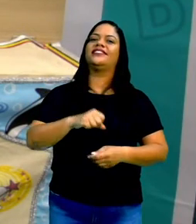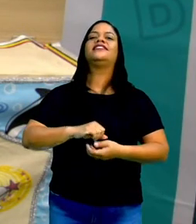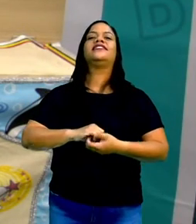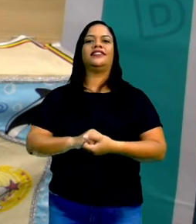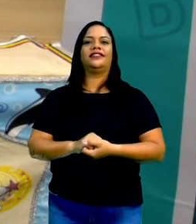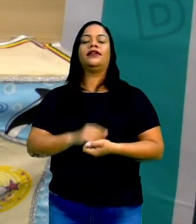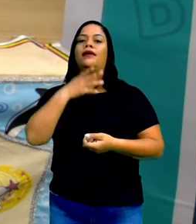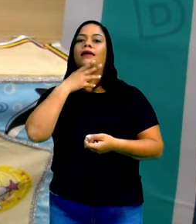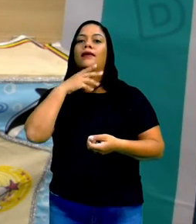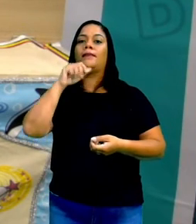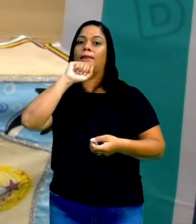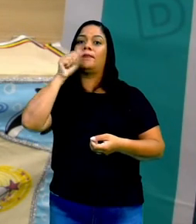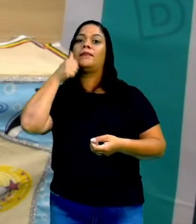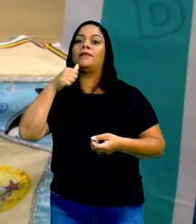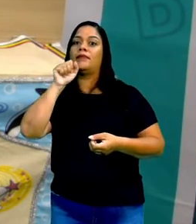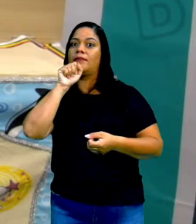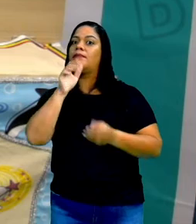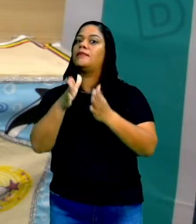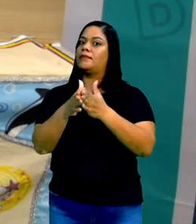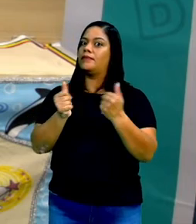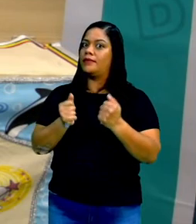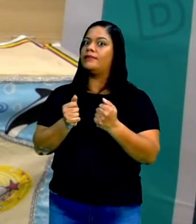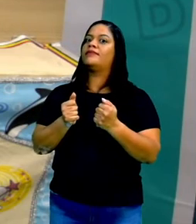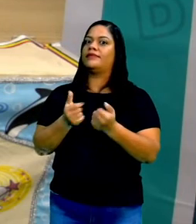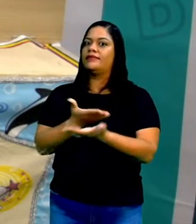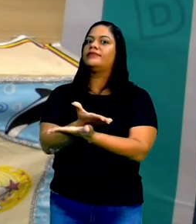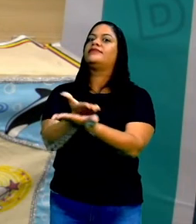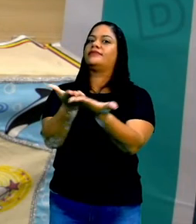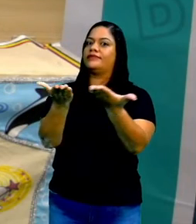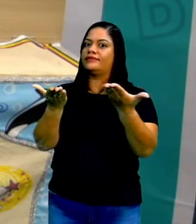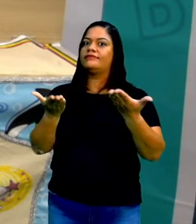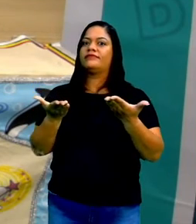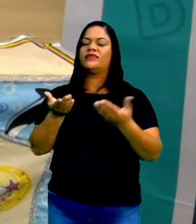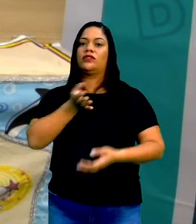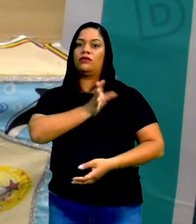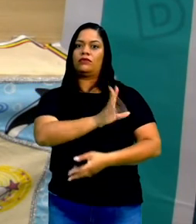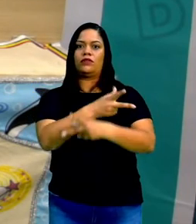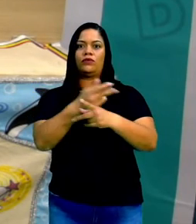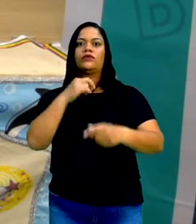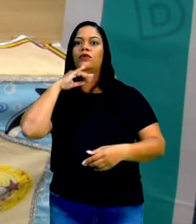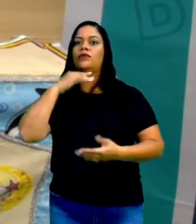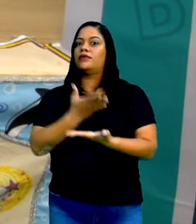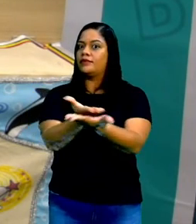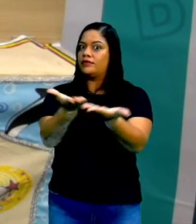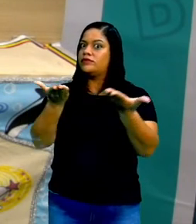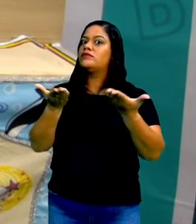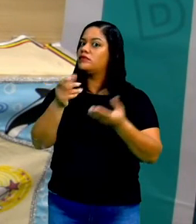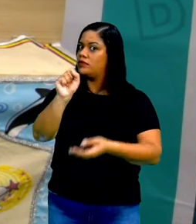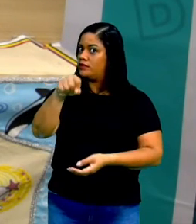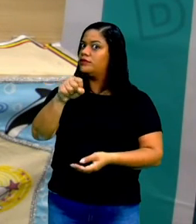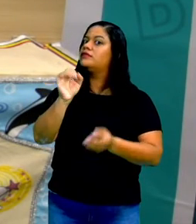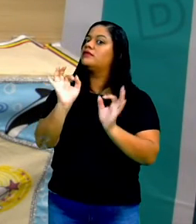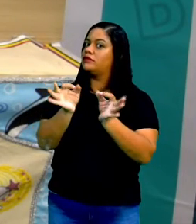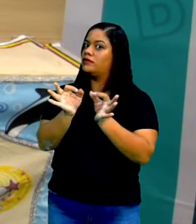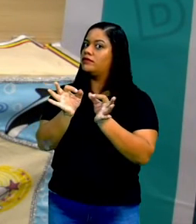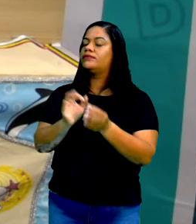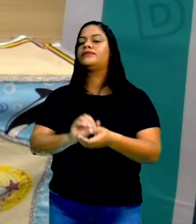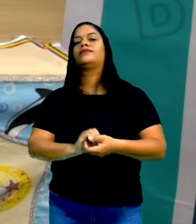Exatamente. Quando a mamãe pede, que tenho certeza que a mamãe e o papai não vai querer coisas ruins para vocês. Certo, leiturinha?